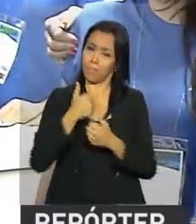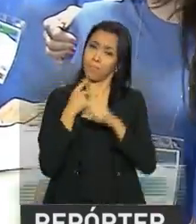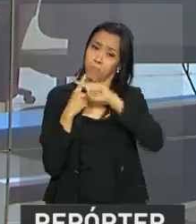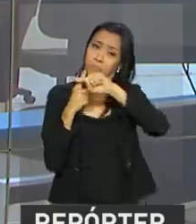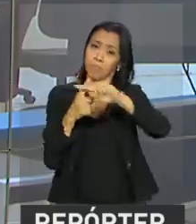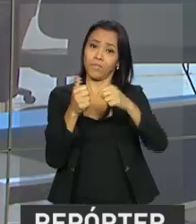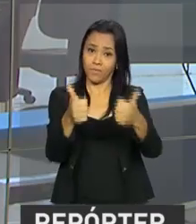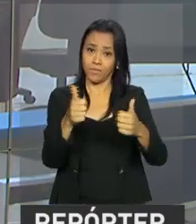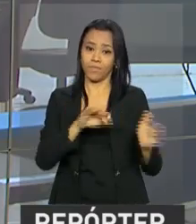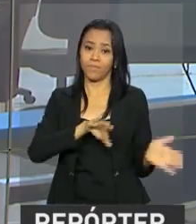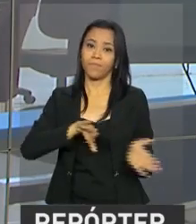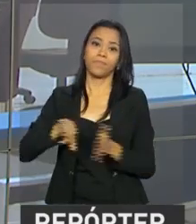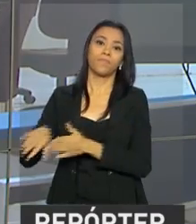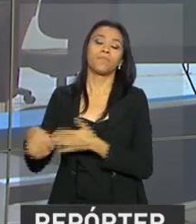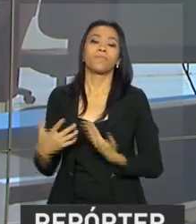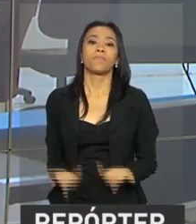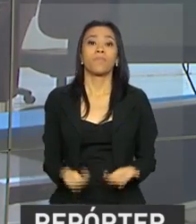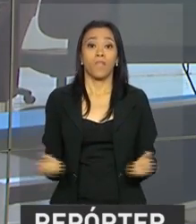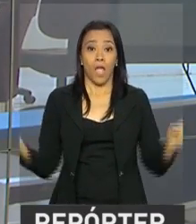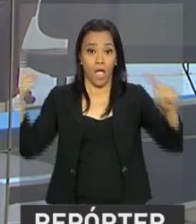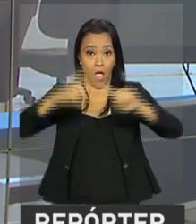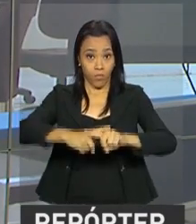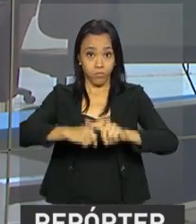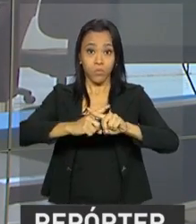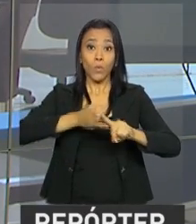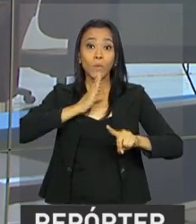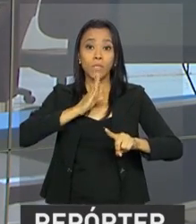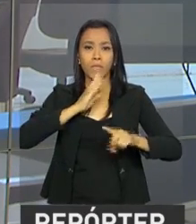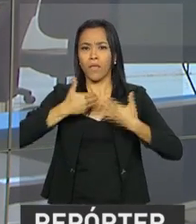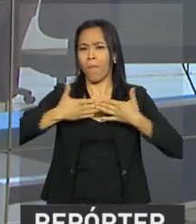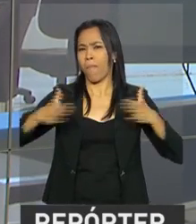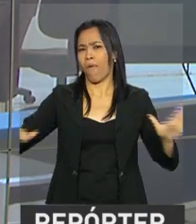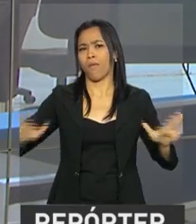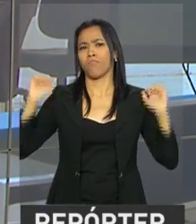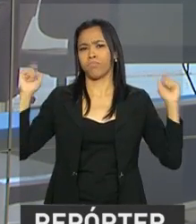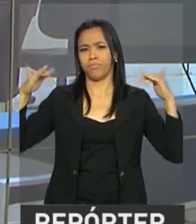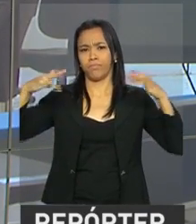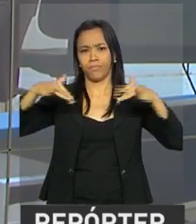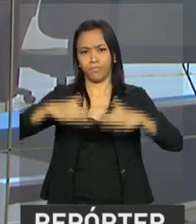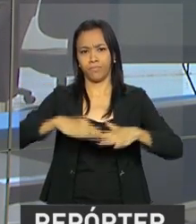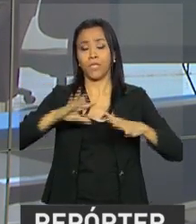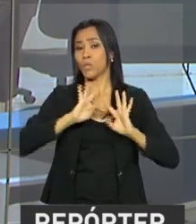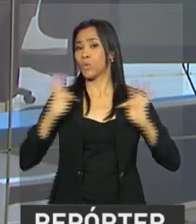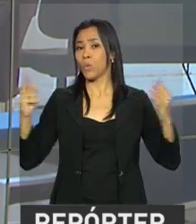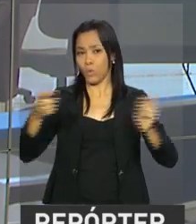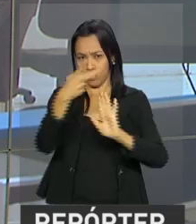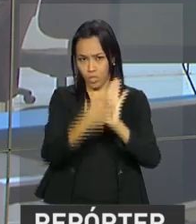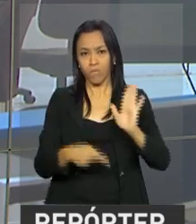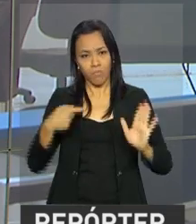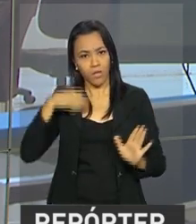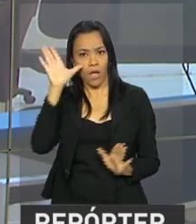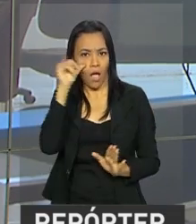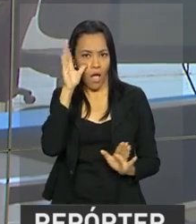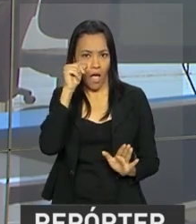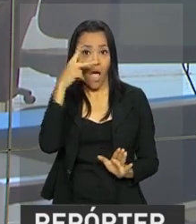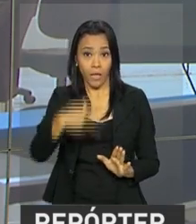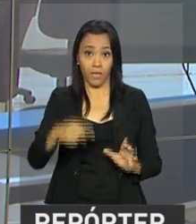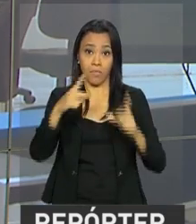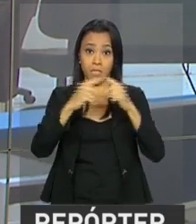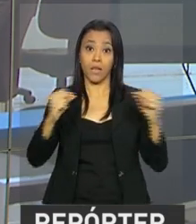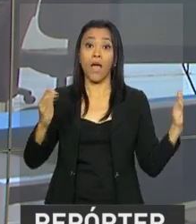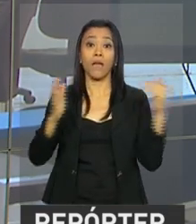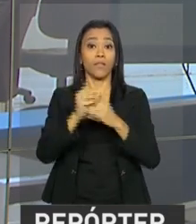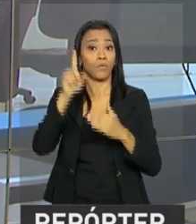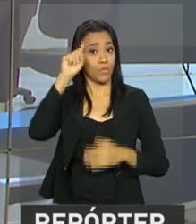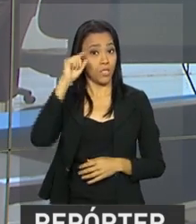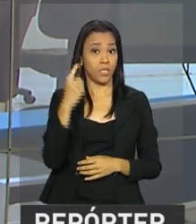positiva. A Olimpíada do Conhecimento é aberta ao público e todos os projetos podem ser conferidos em Brasília até o dia 13